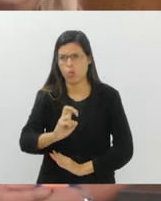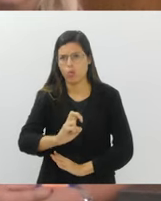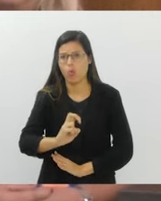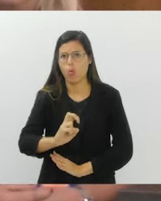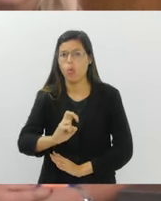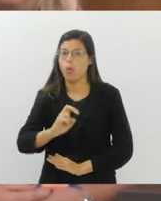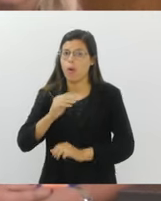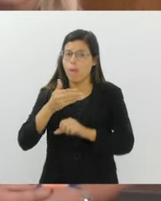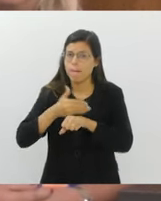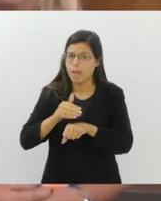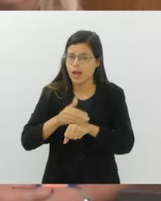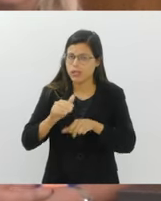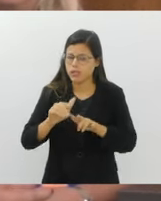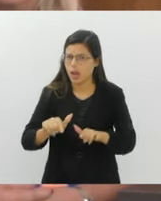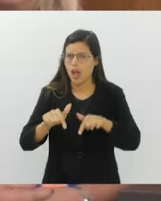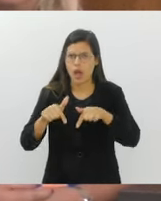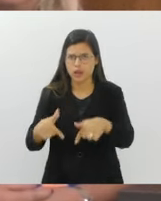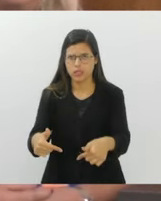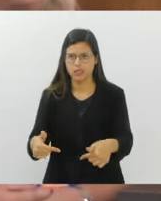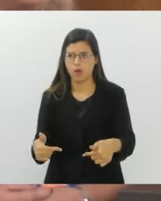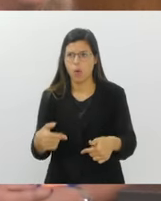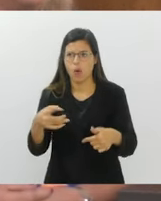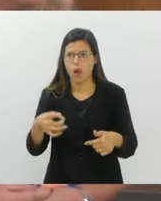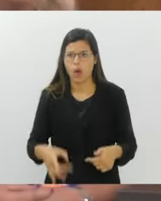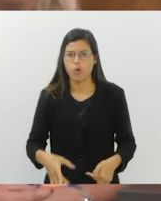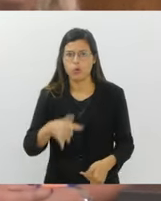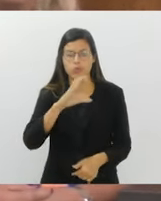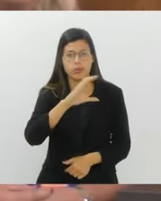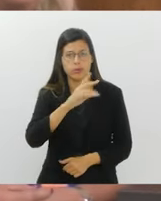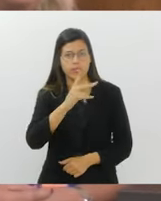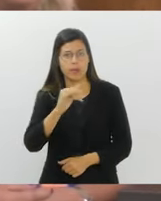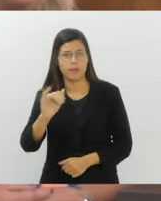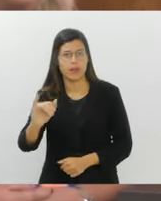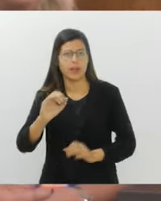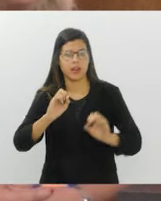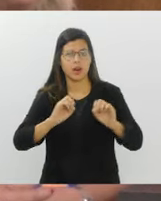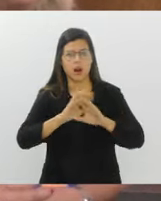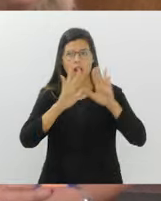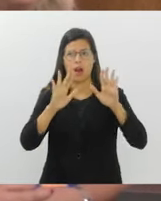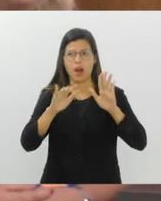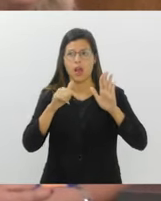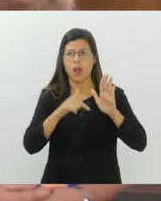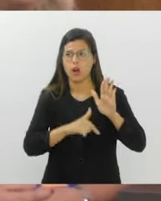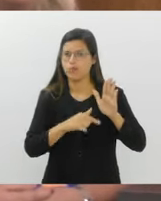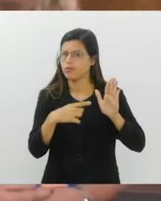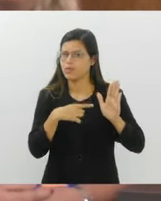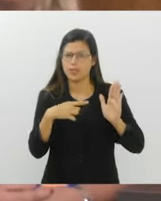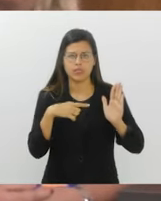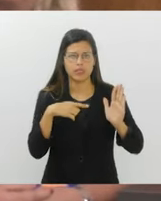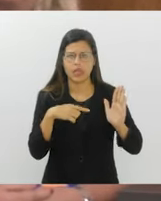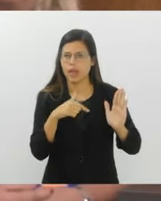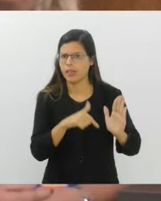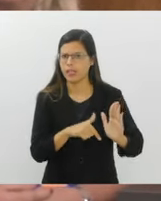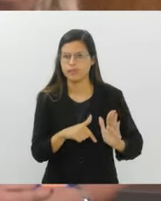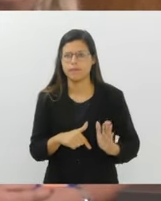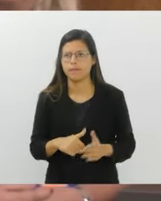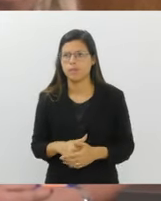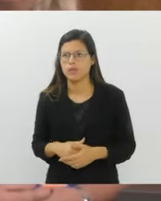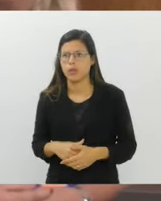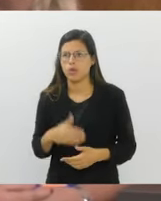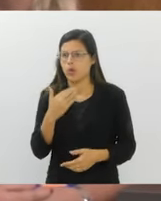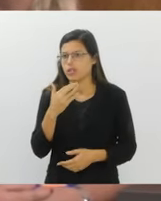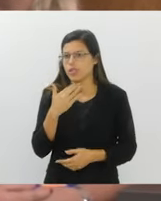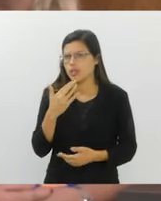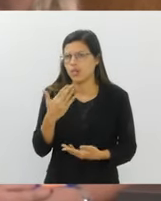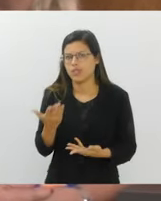em prática. A última CPI está lá bem clara. Vamos botar, está tudo em prática ali, presidente. Não adianta a gente